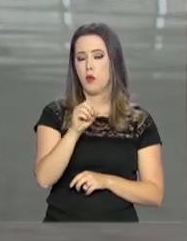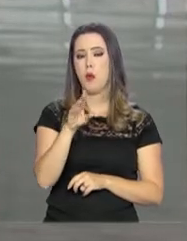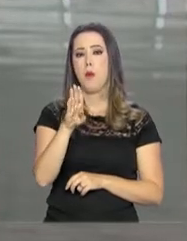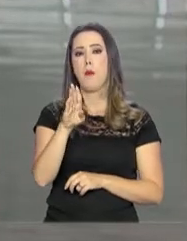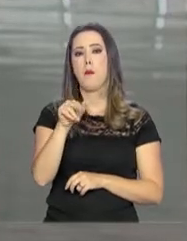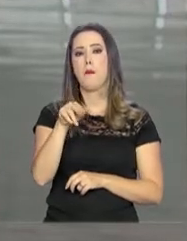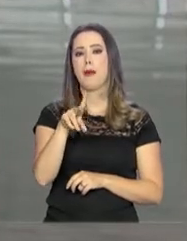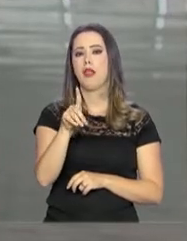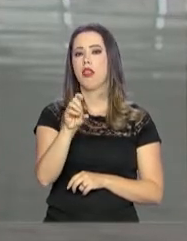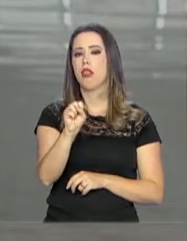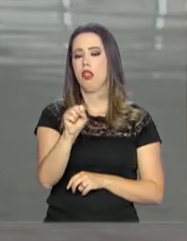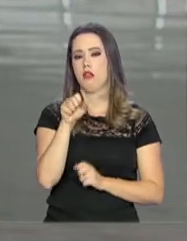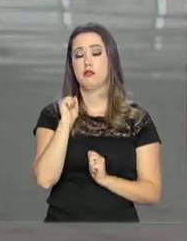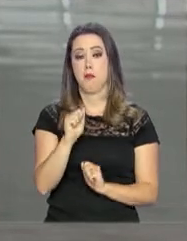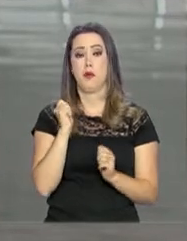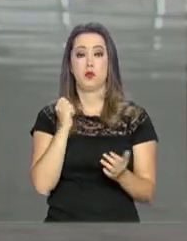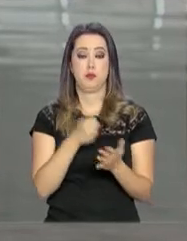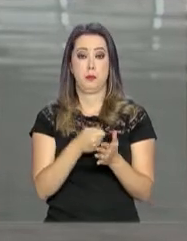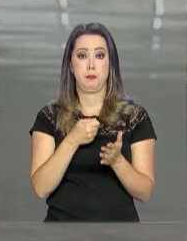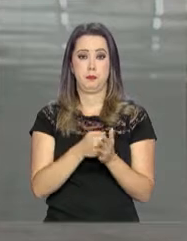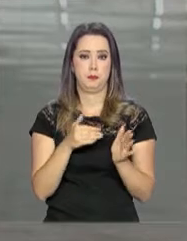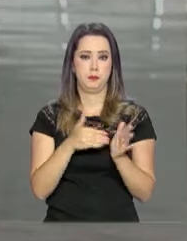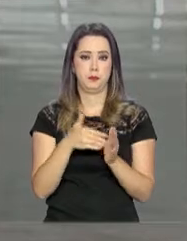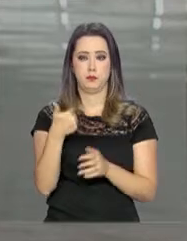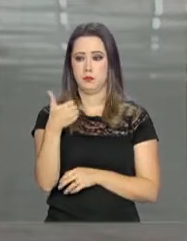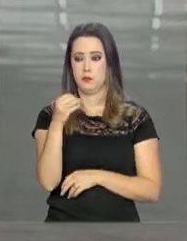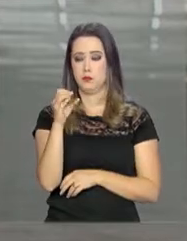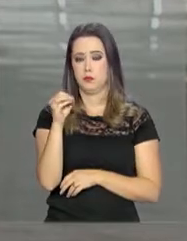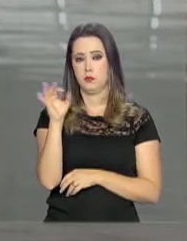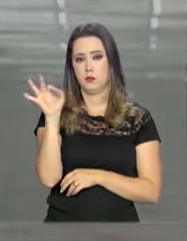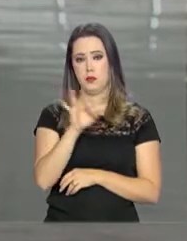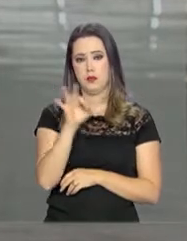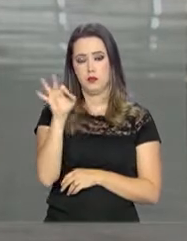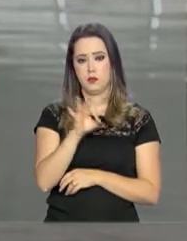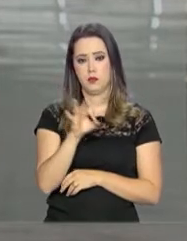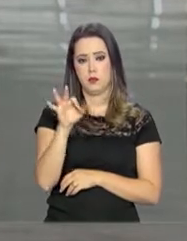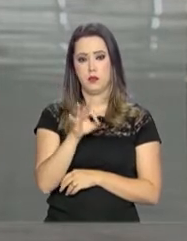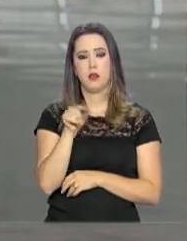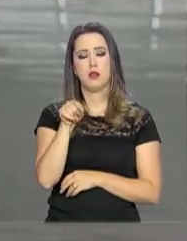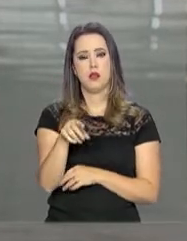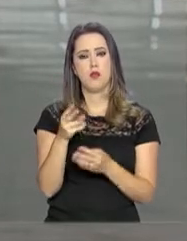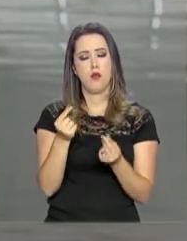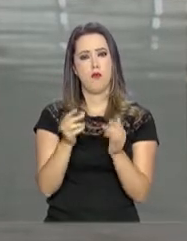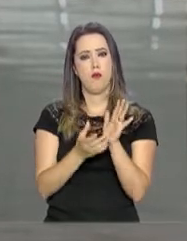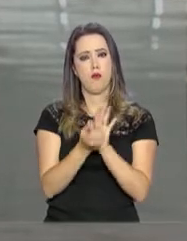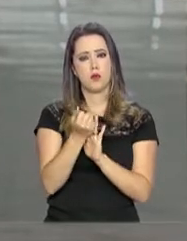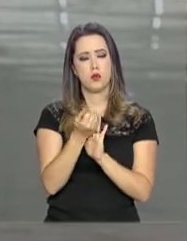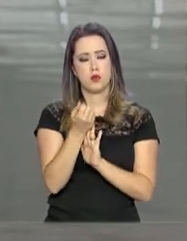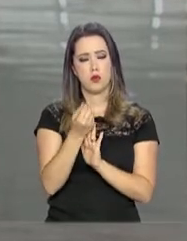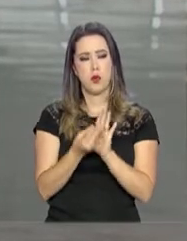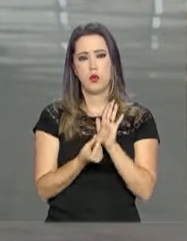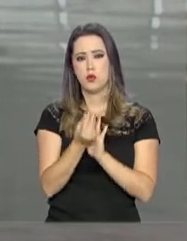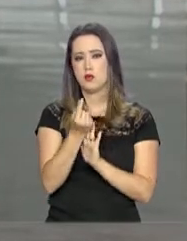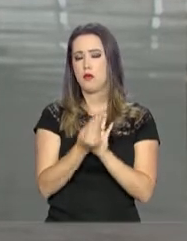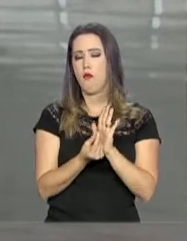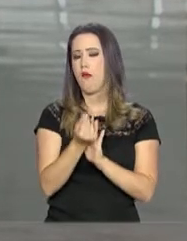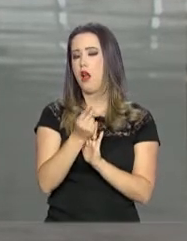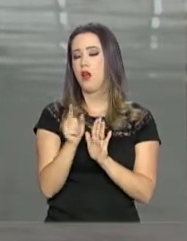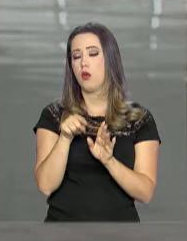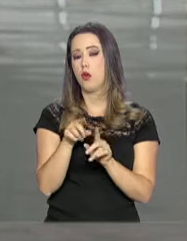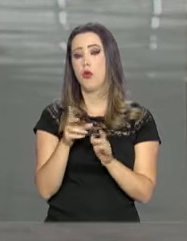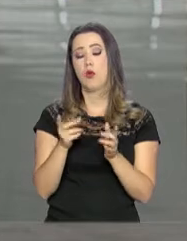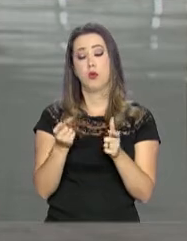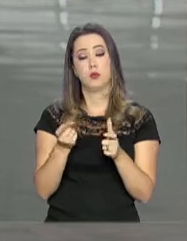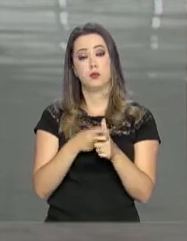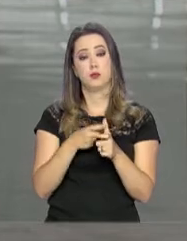até 100% aí, do saldo devedor, limitado a 20 milhões de reais por contratante, com